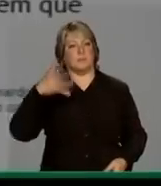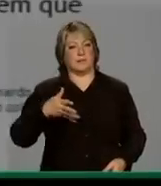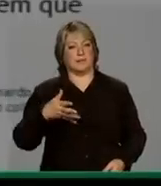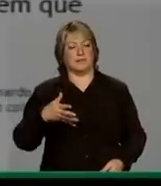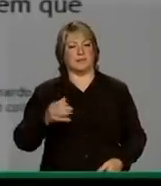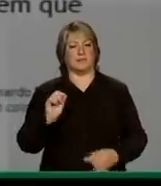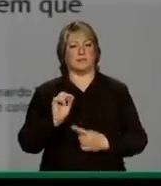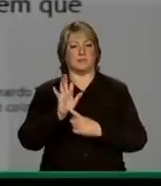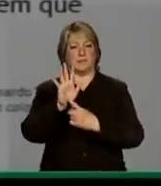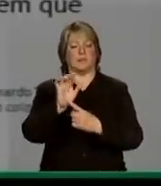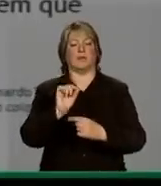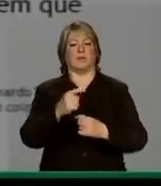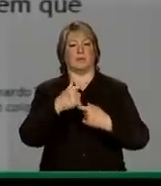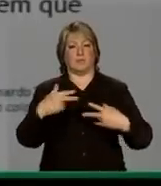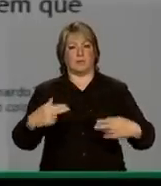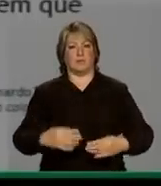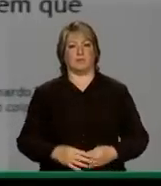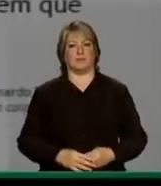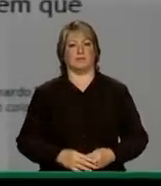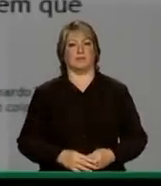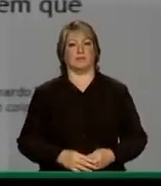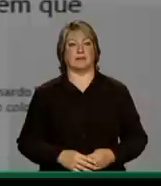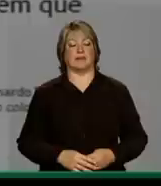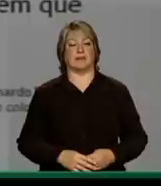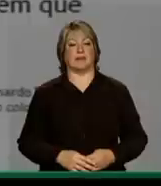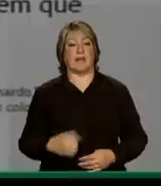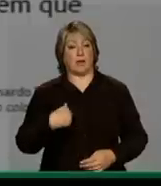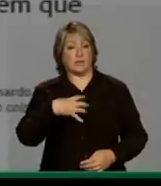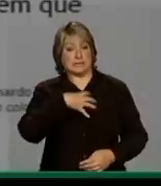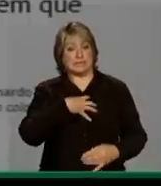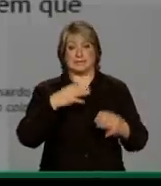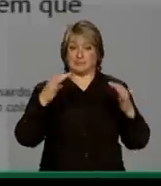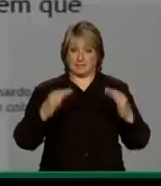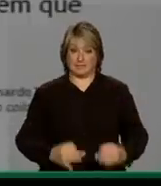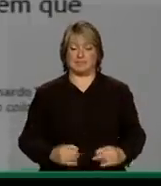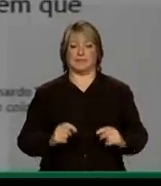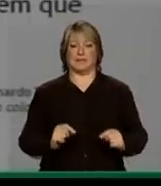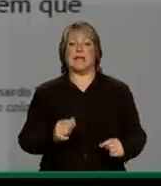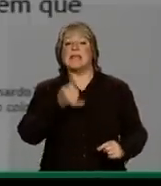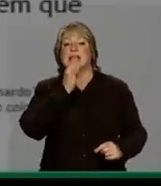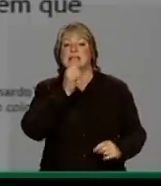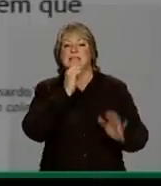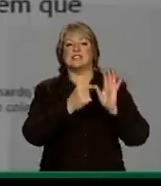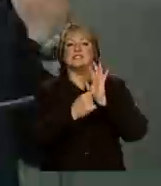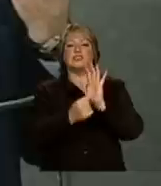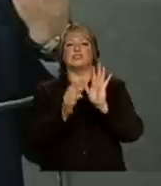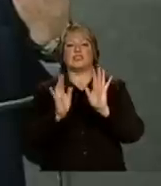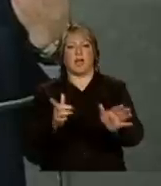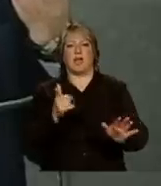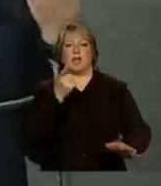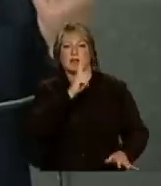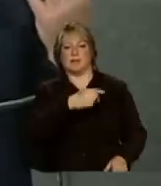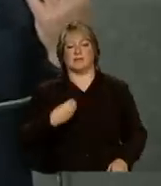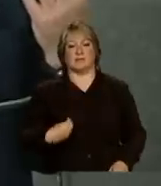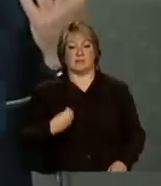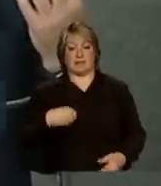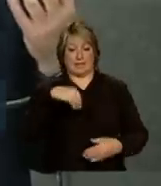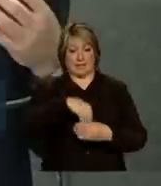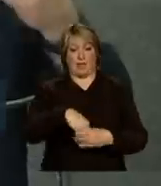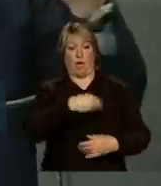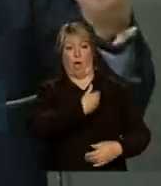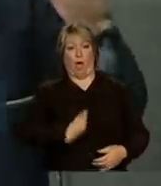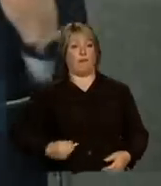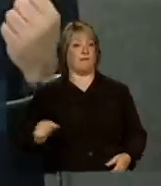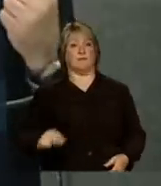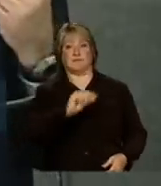Bernardo touro né né que eu tenho convicção vamos dizer pelos exemplos que já aconteceram né em governos Tá certo